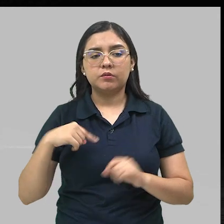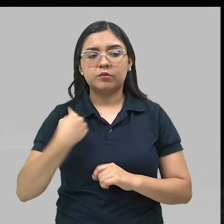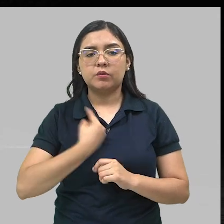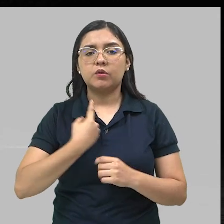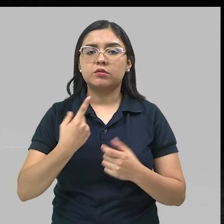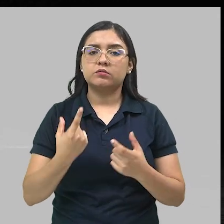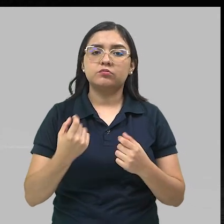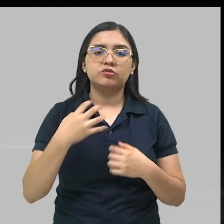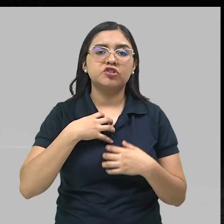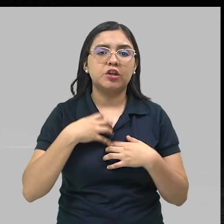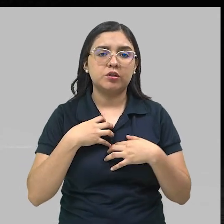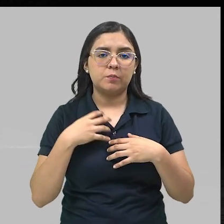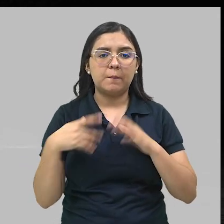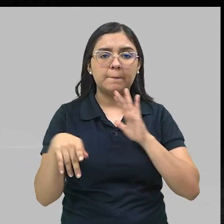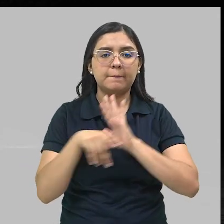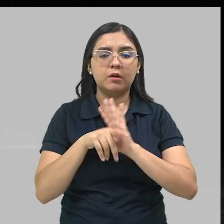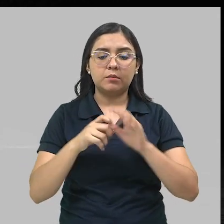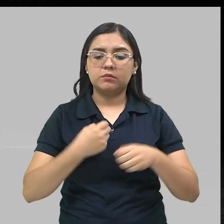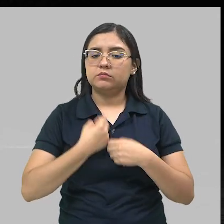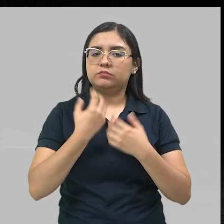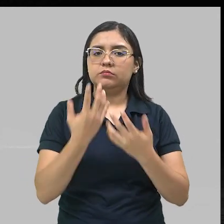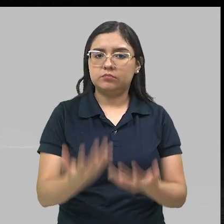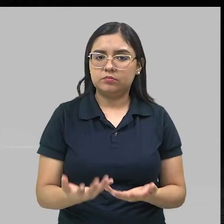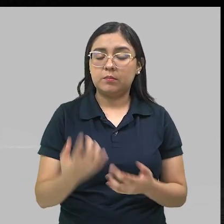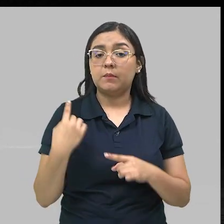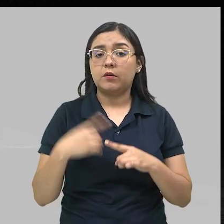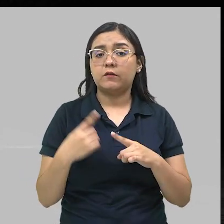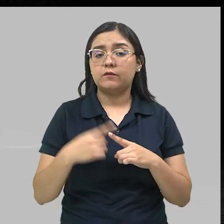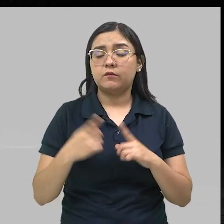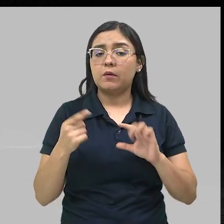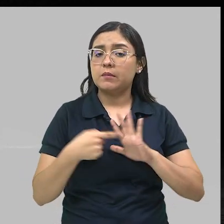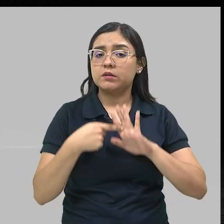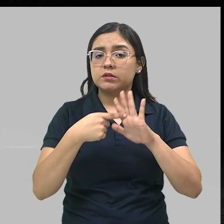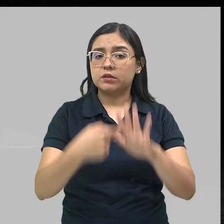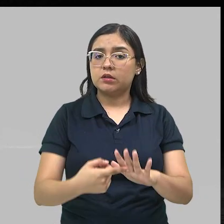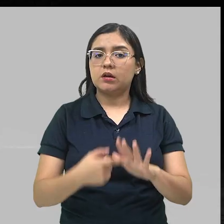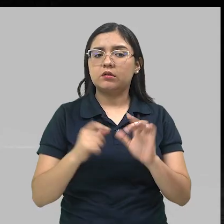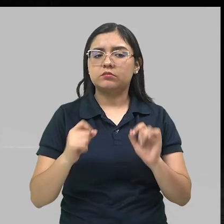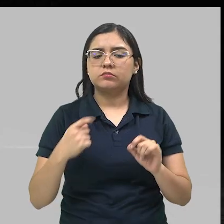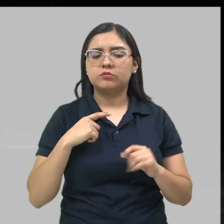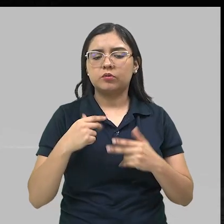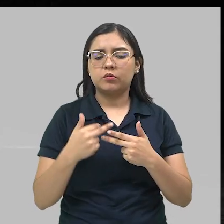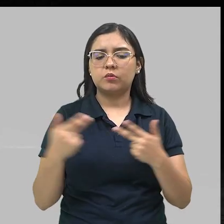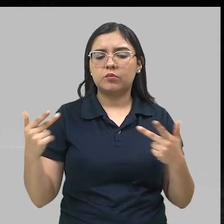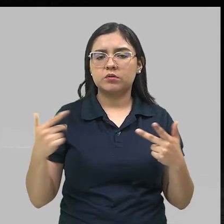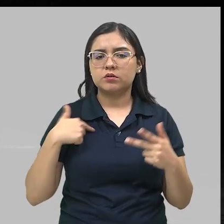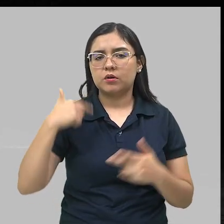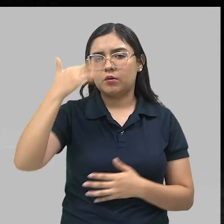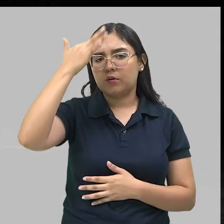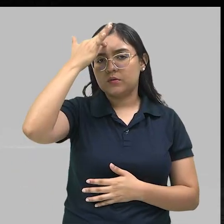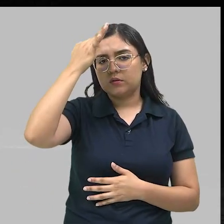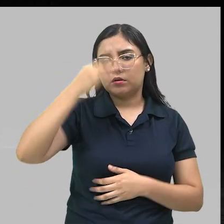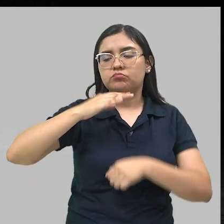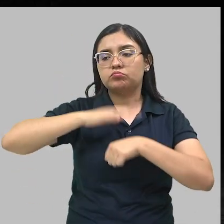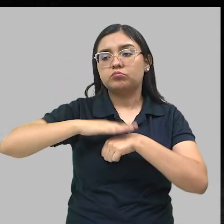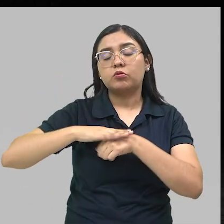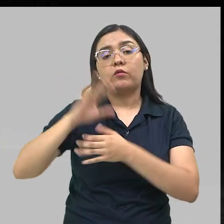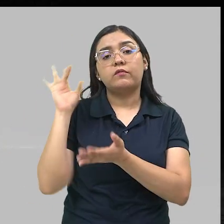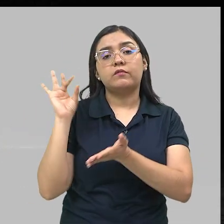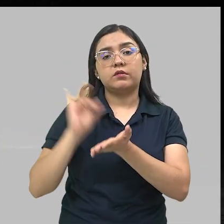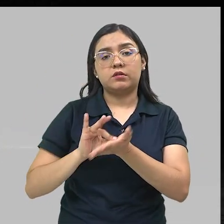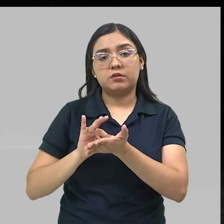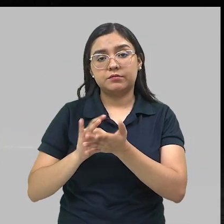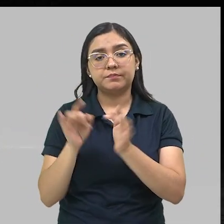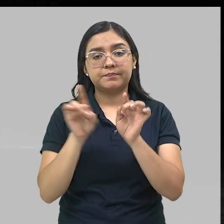de expressar. Porque eu vou querer colocar na minha arte aquilo que eu entendo como verdade, ou aquela